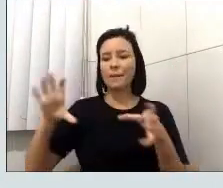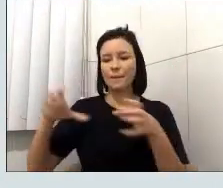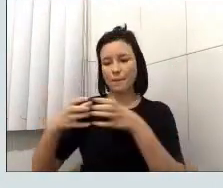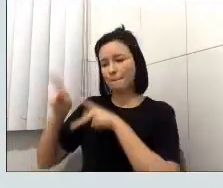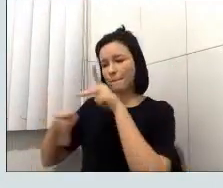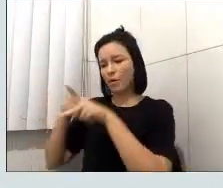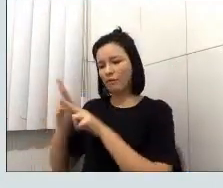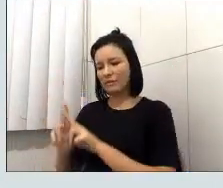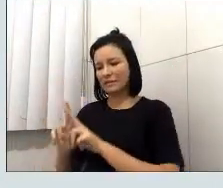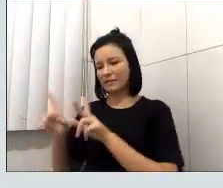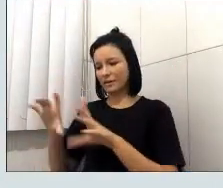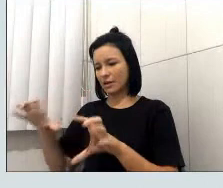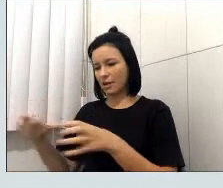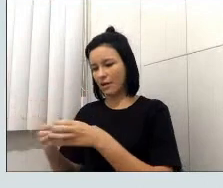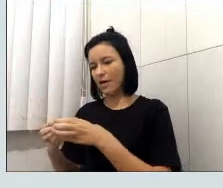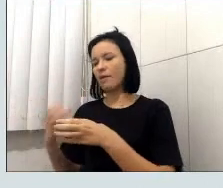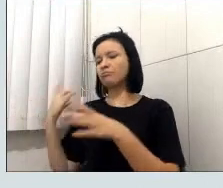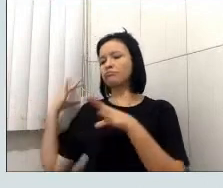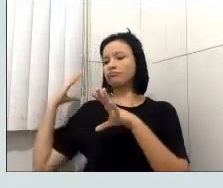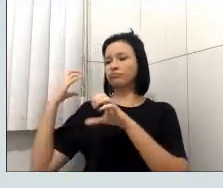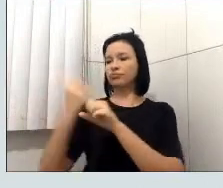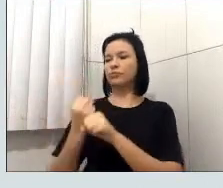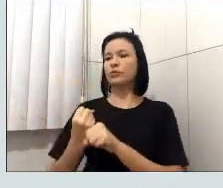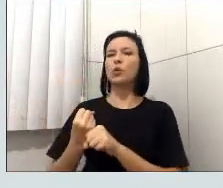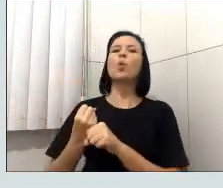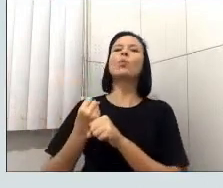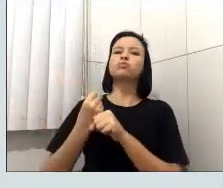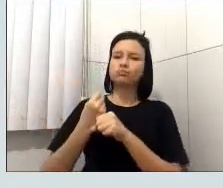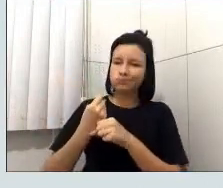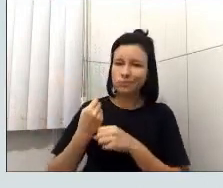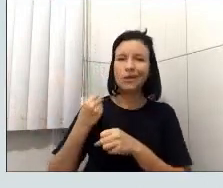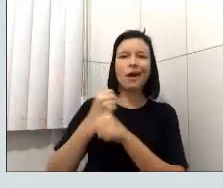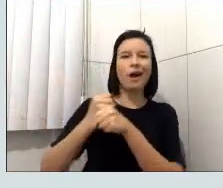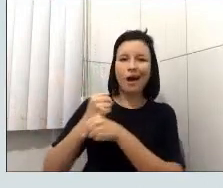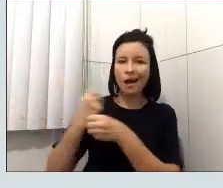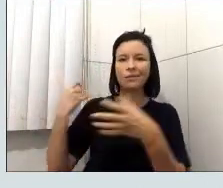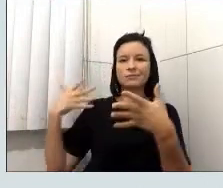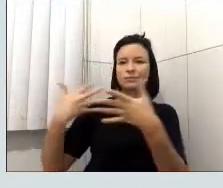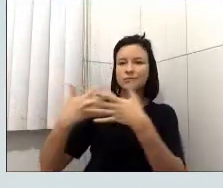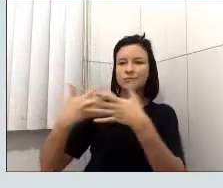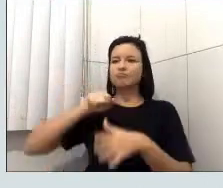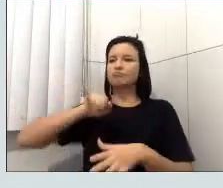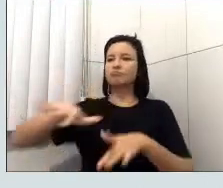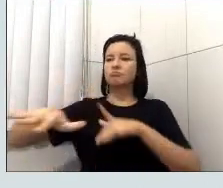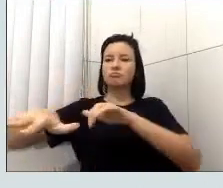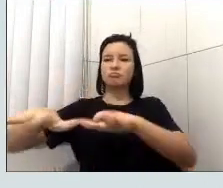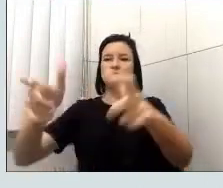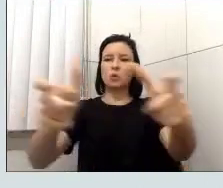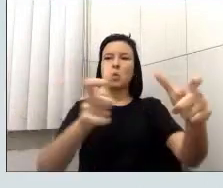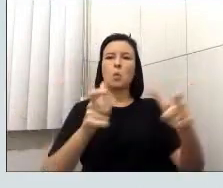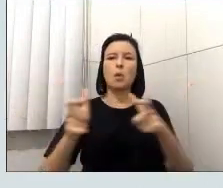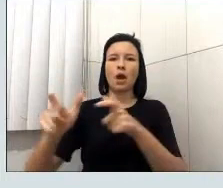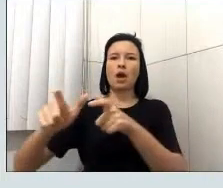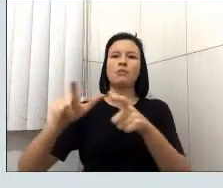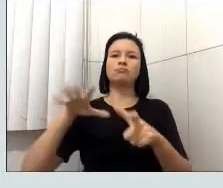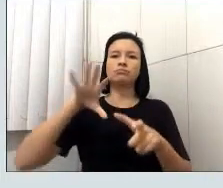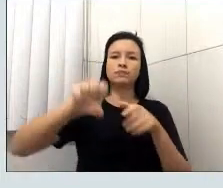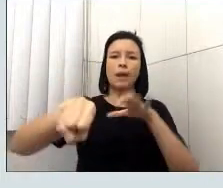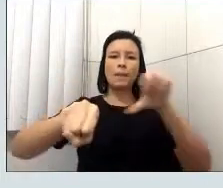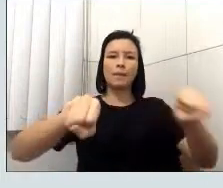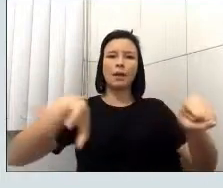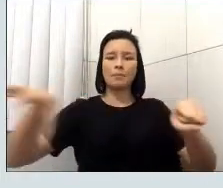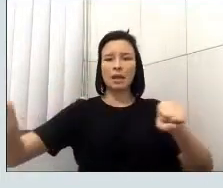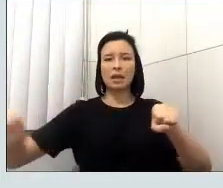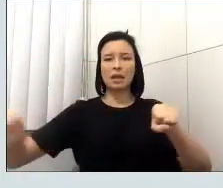distintos, em várias épocas, foram ocupando aqueles territórios. Também há,